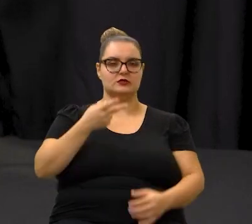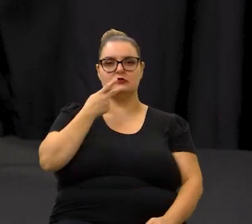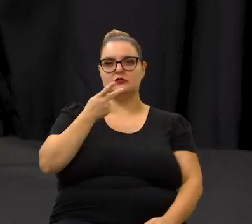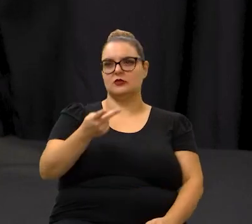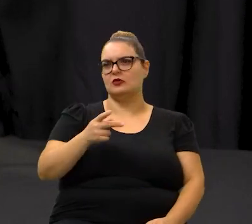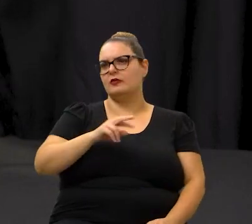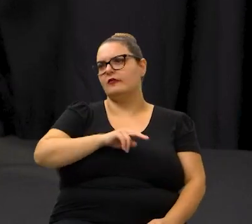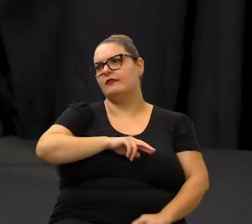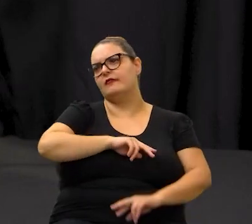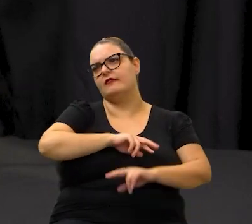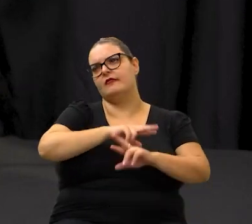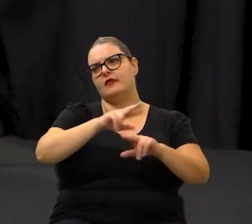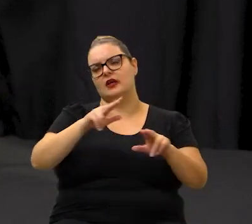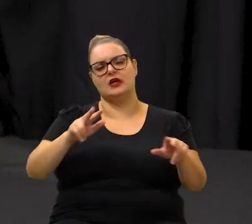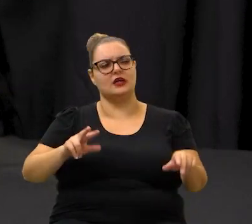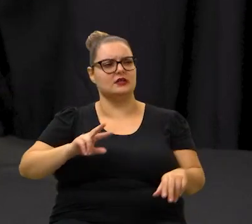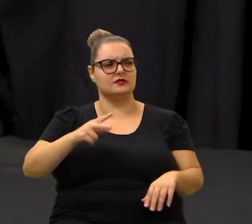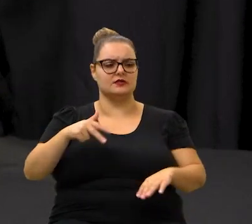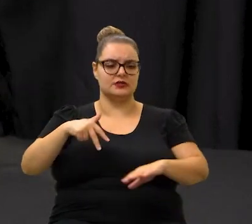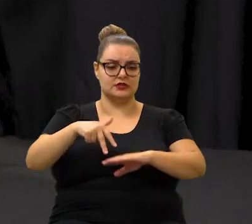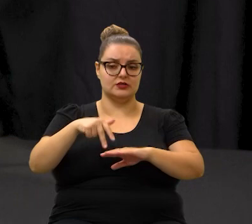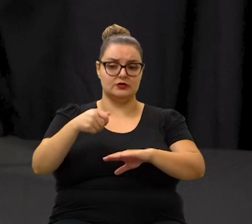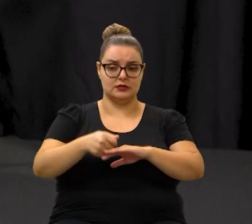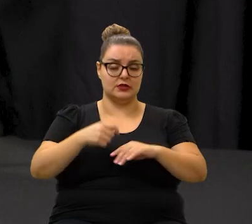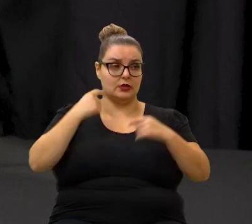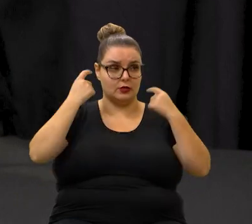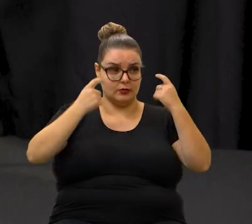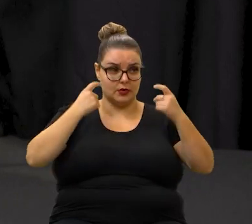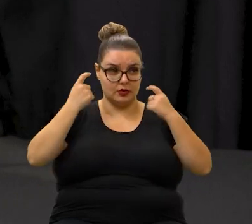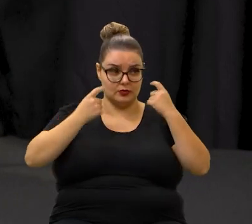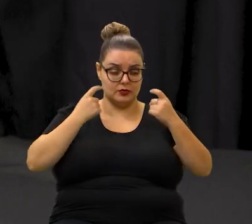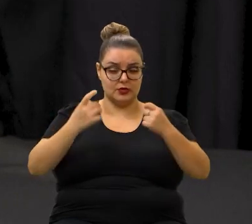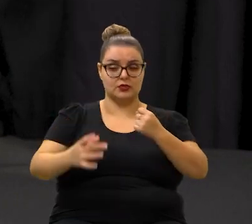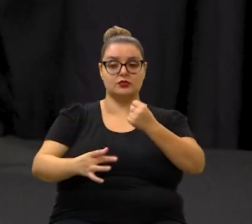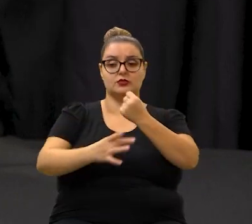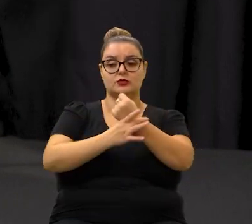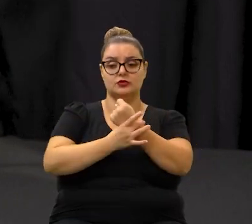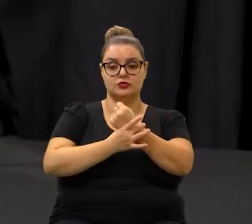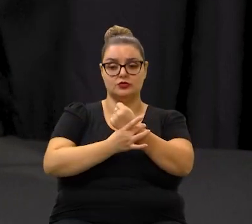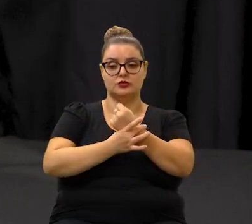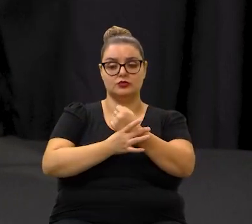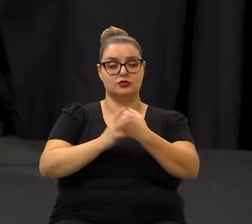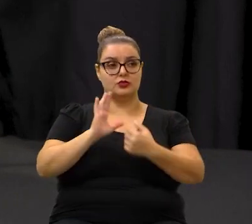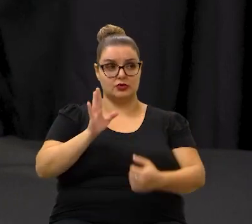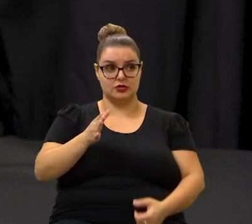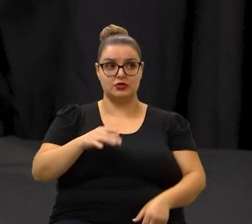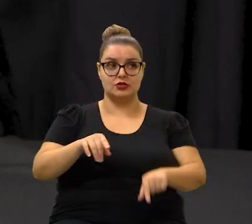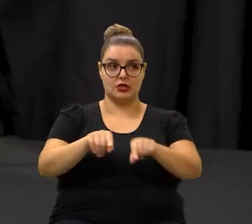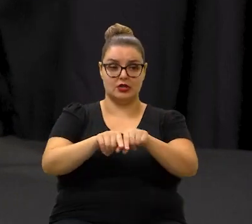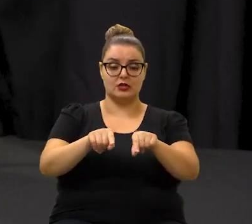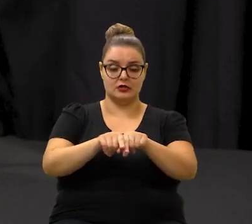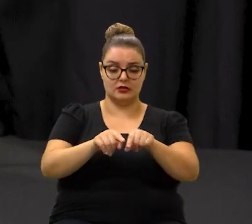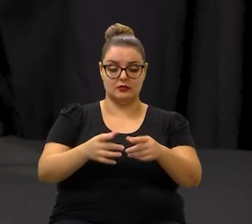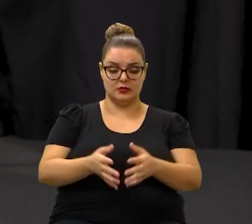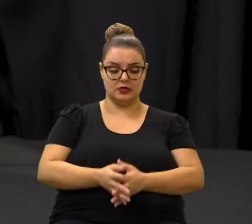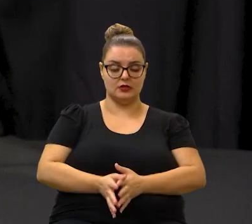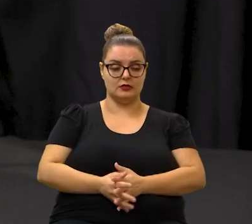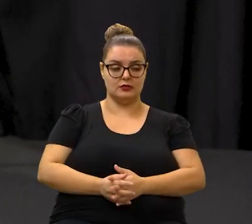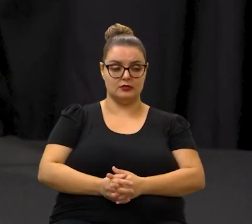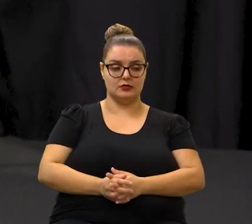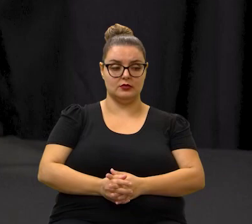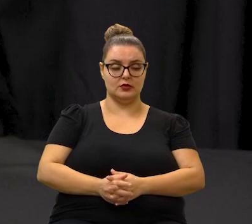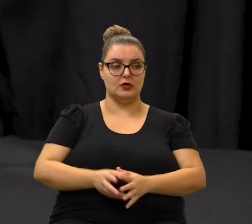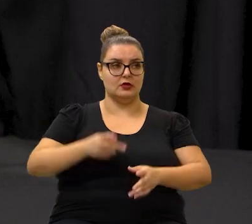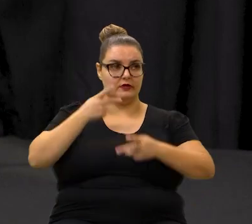várias vezes na Tribuna a sua preocupação com a segurança e já inclusive eh